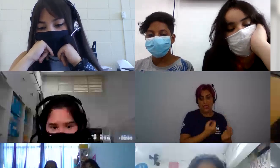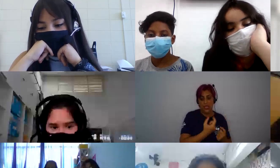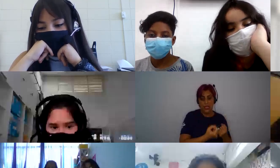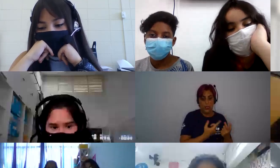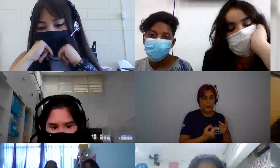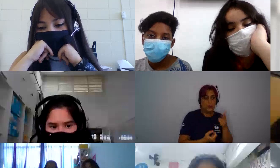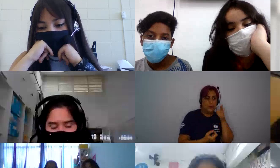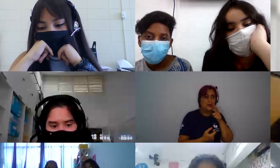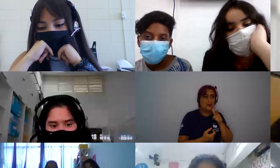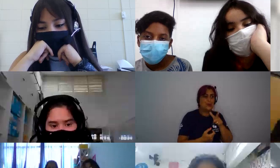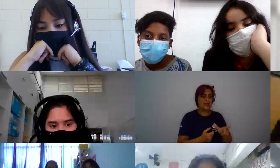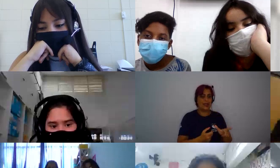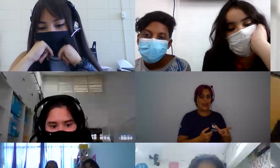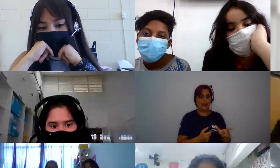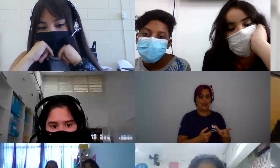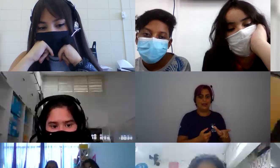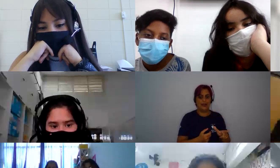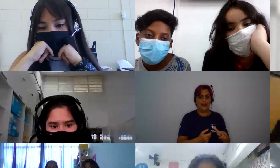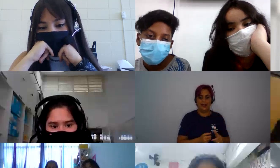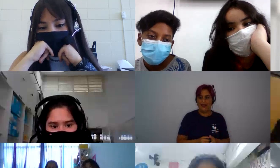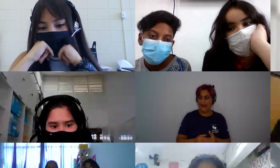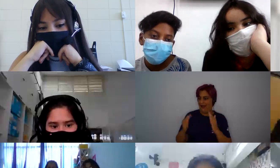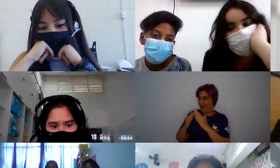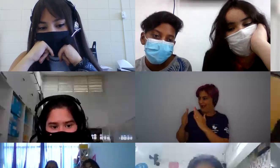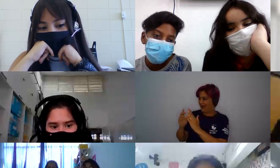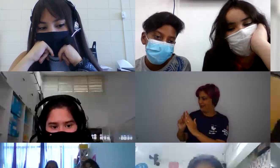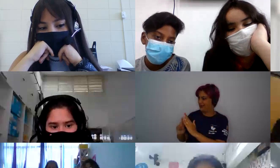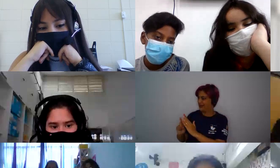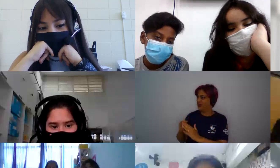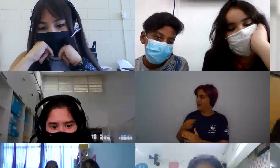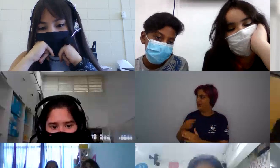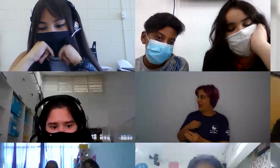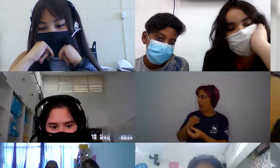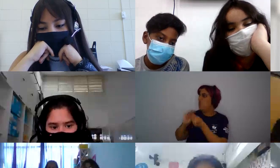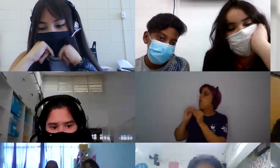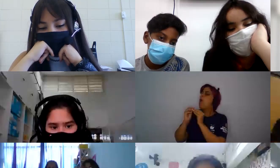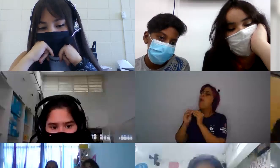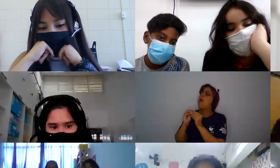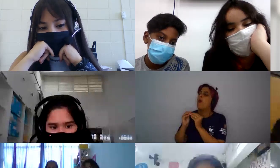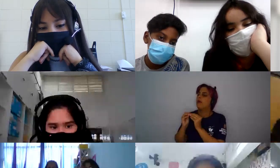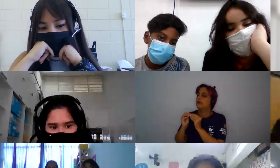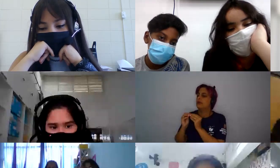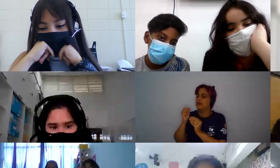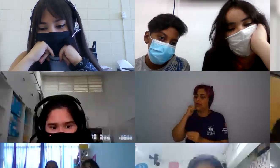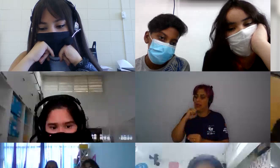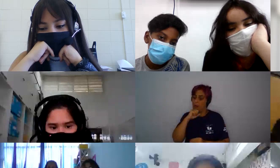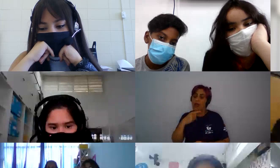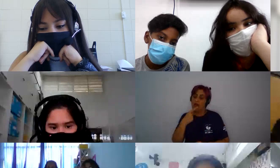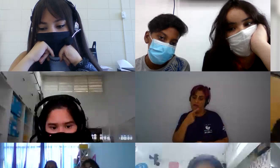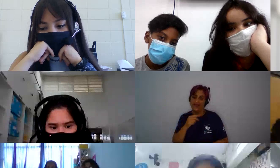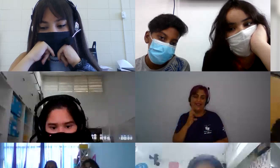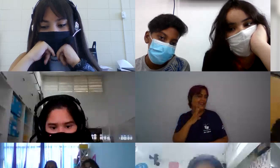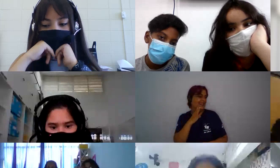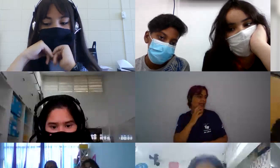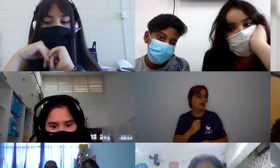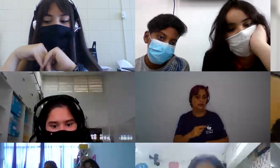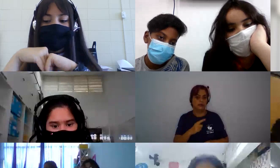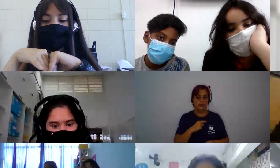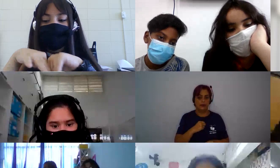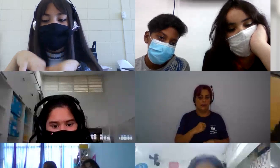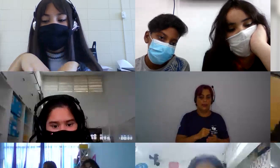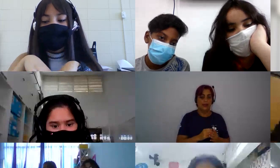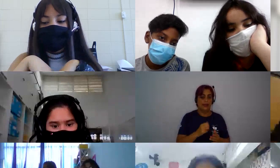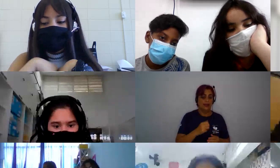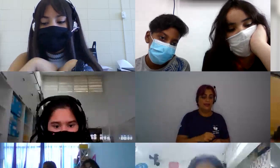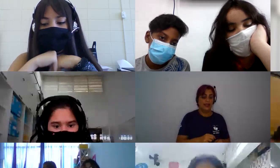você chega em casa e fala, ih, beijei de língua, meu amigo. Ela vai falar, nossa, que legal. Tem mãe e pai que você chega em casa, fala, beijei de